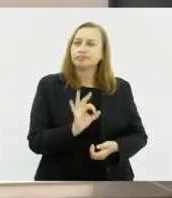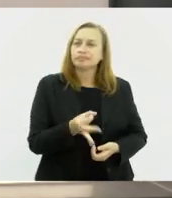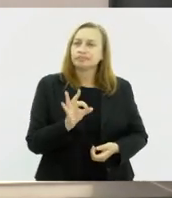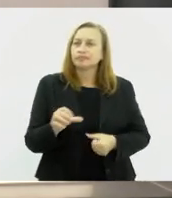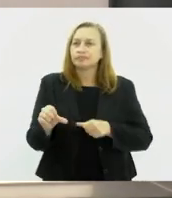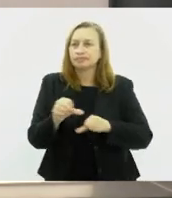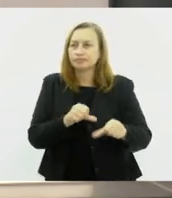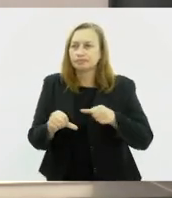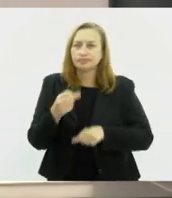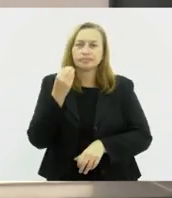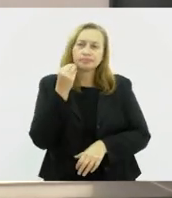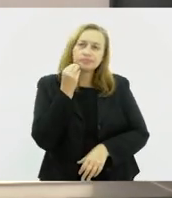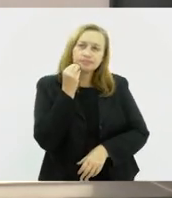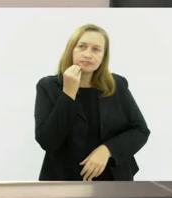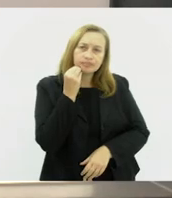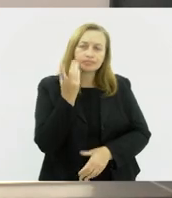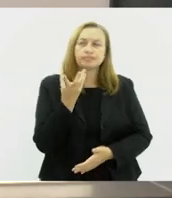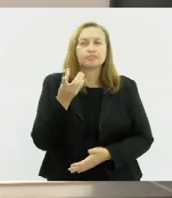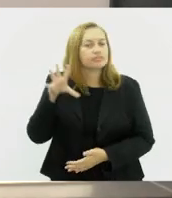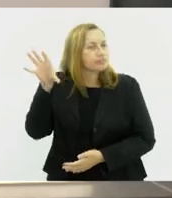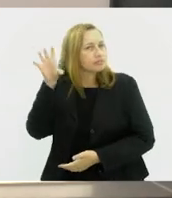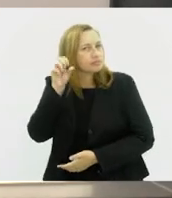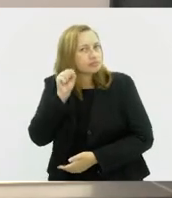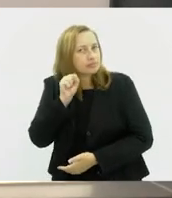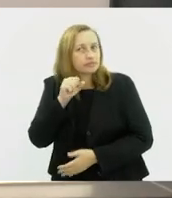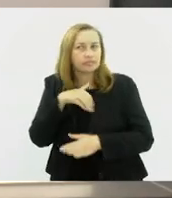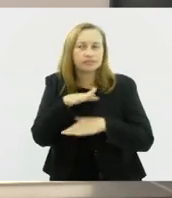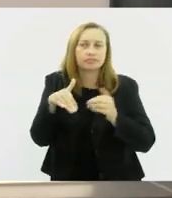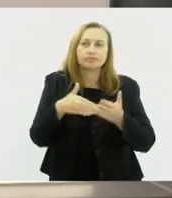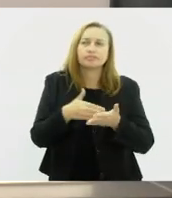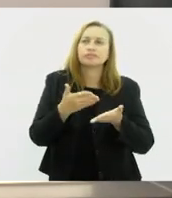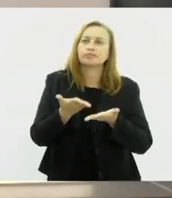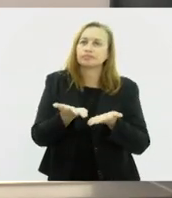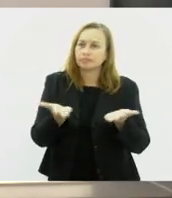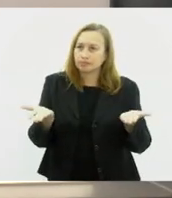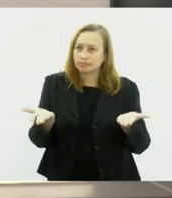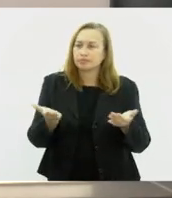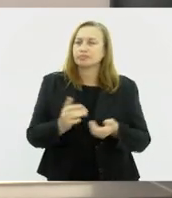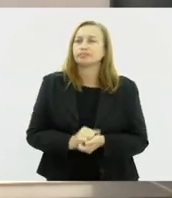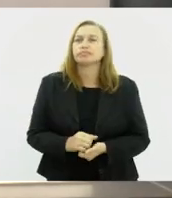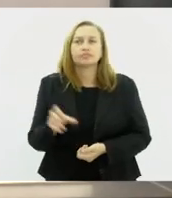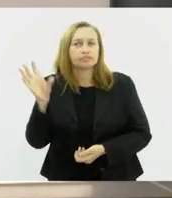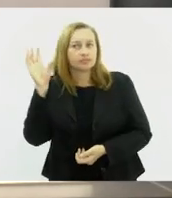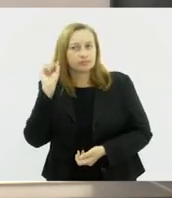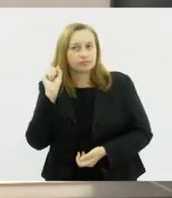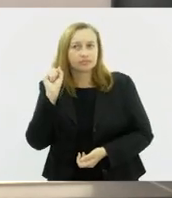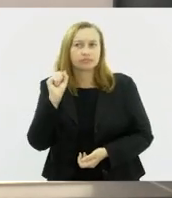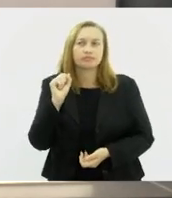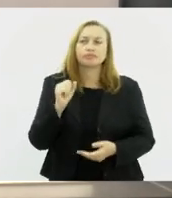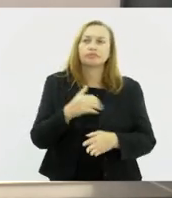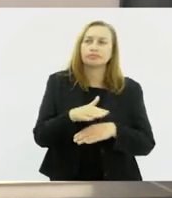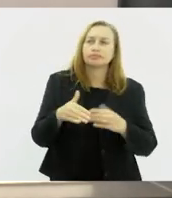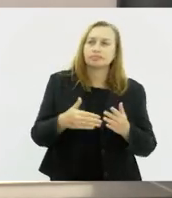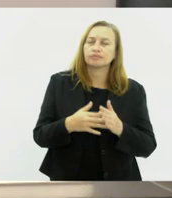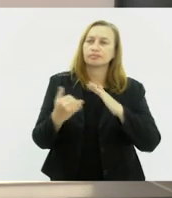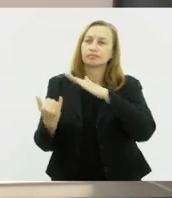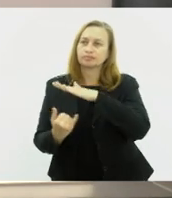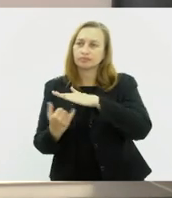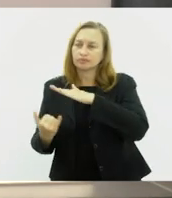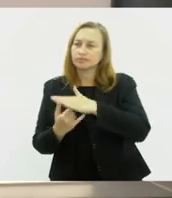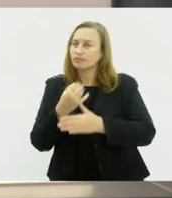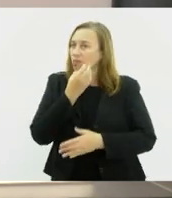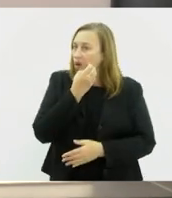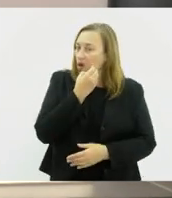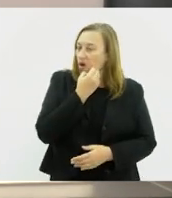troca a oportunidade de ouvir a todos que estão presentes oportunidade de ouvir a todas as instituições